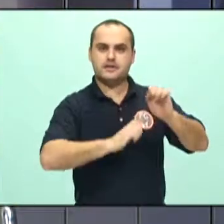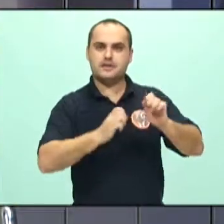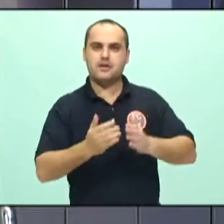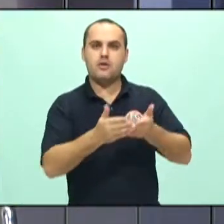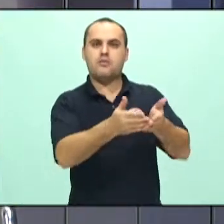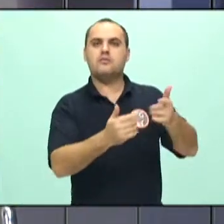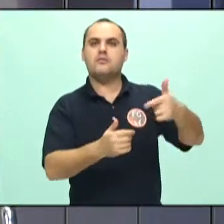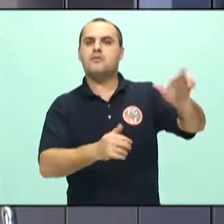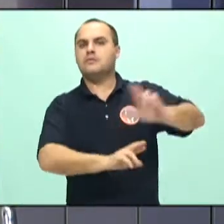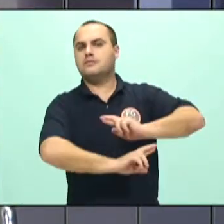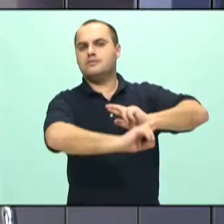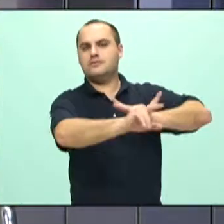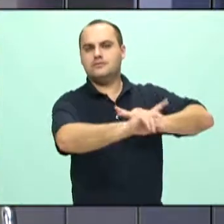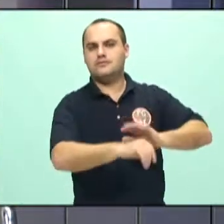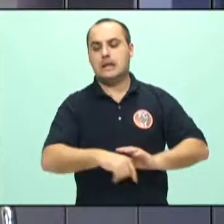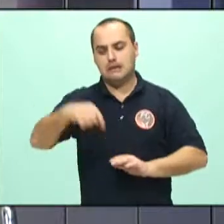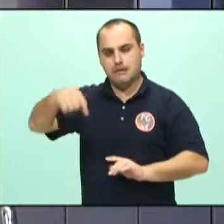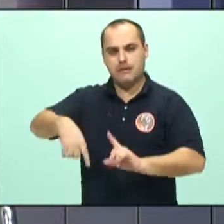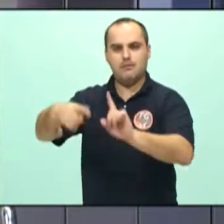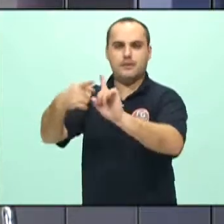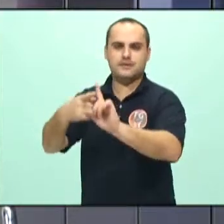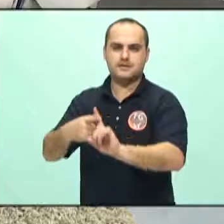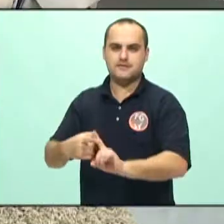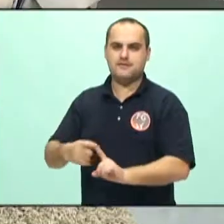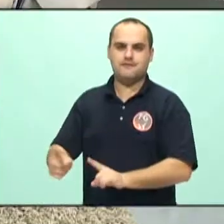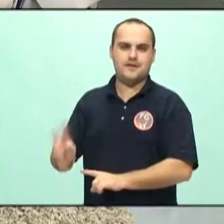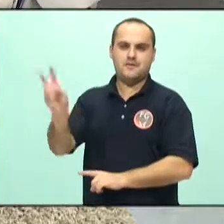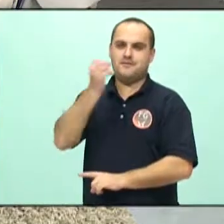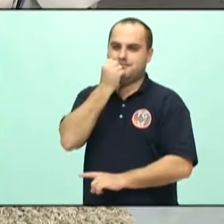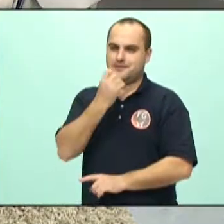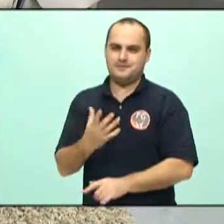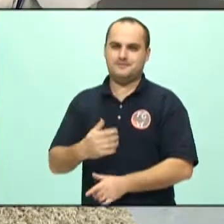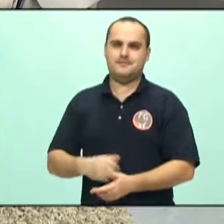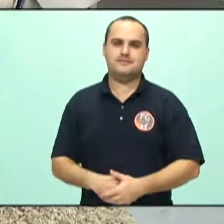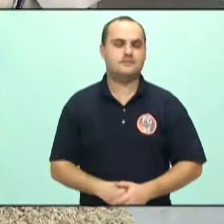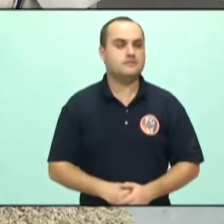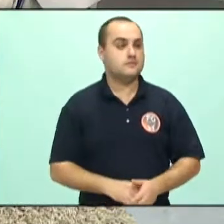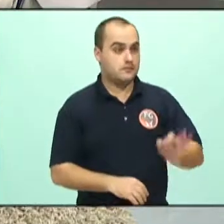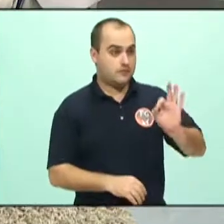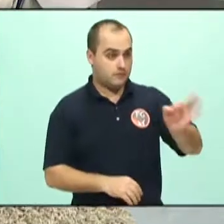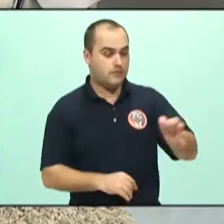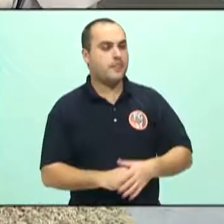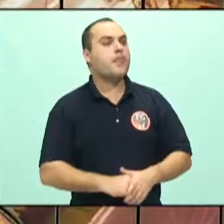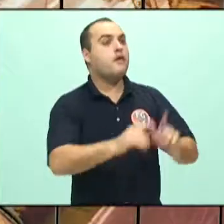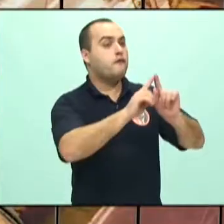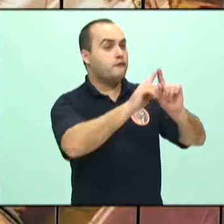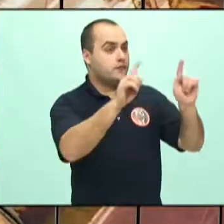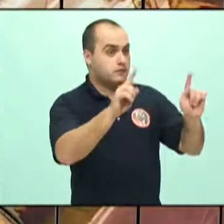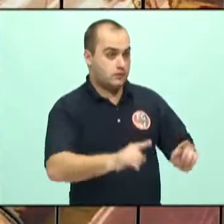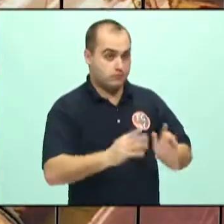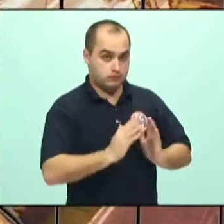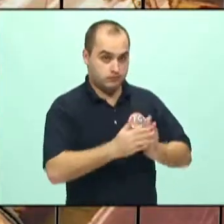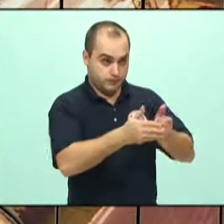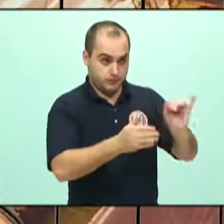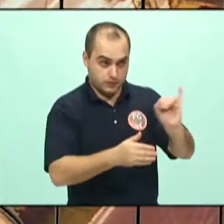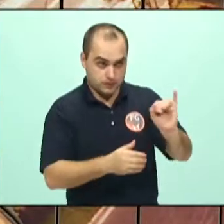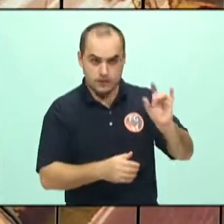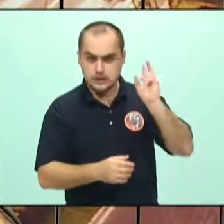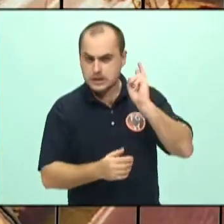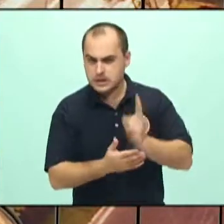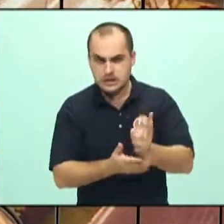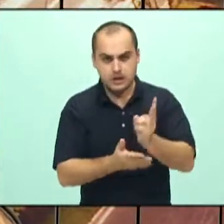muito positivo e valoriza muito o trabalho da mão de obra do Porto de Itajaí. A mão de obra do Porto de Itajaí sempre foi considerada uma